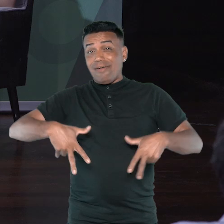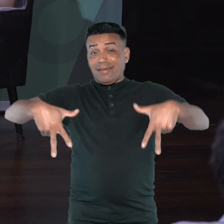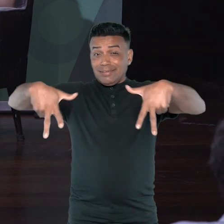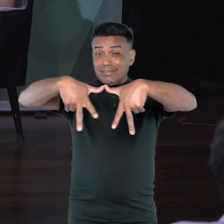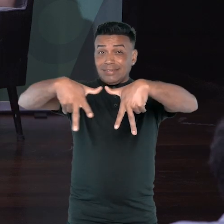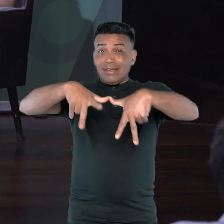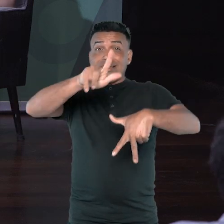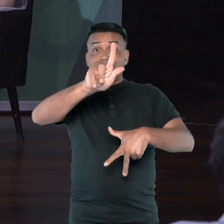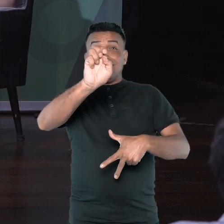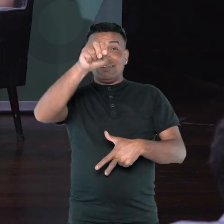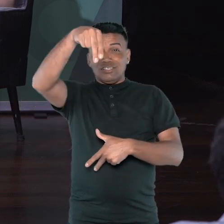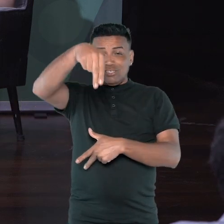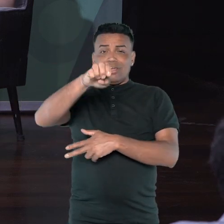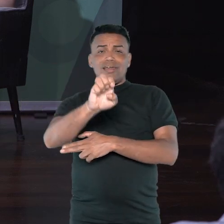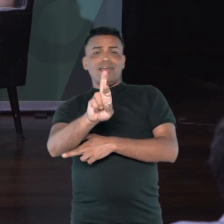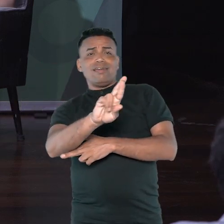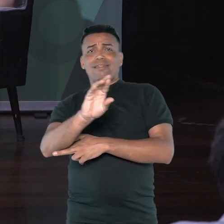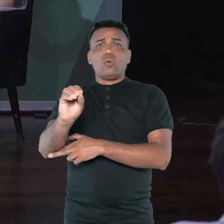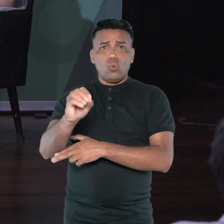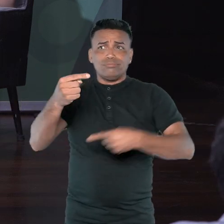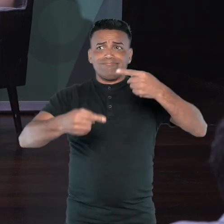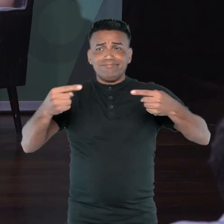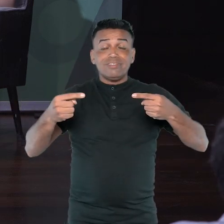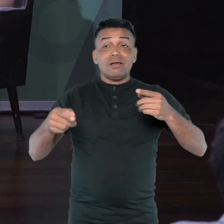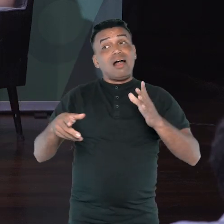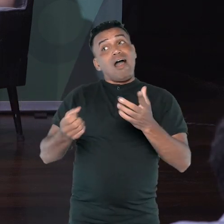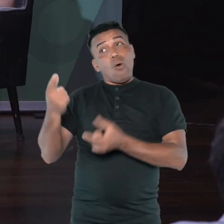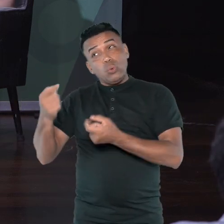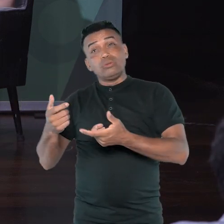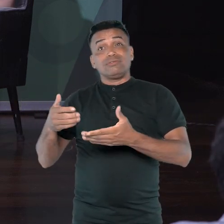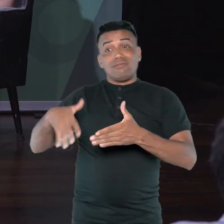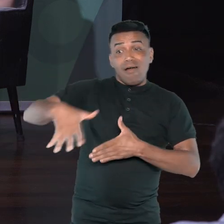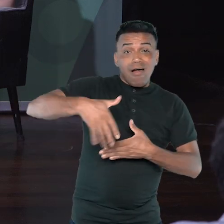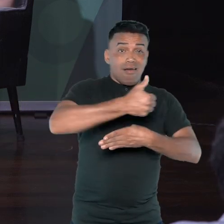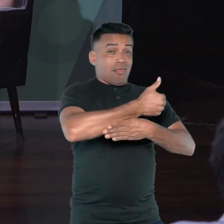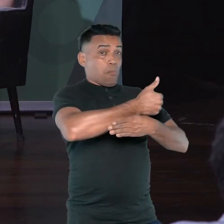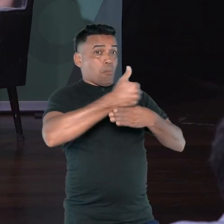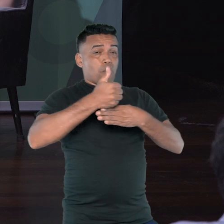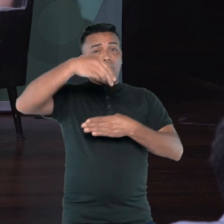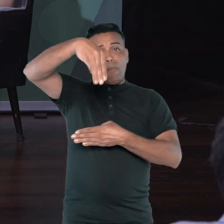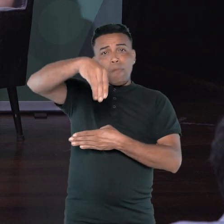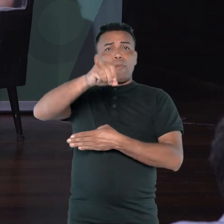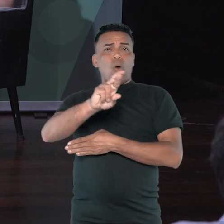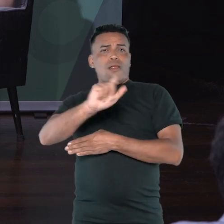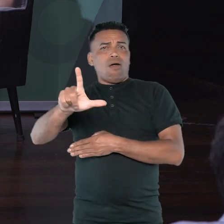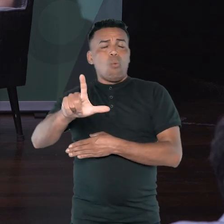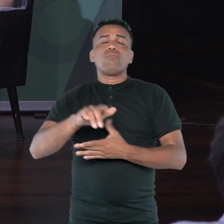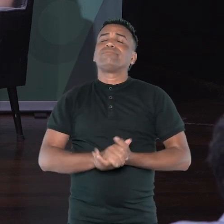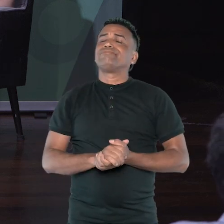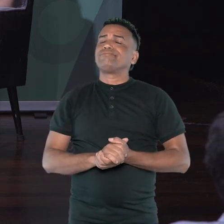gênero. Alguns tomam isso um tanto pela via da moral, mas, para além desses esforços, eu acho